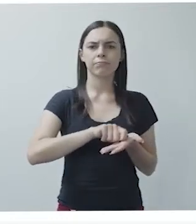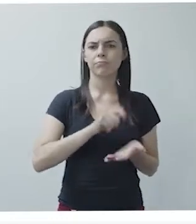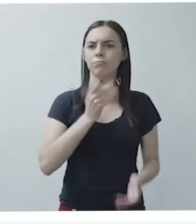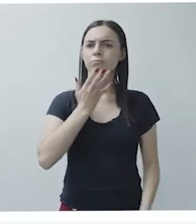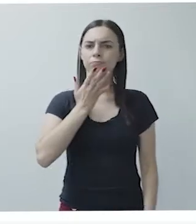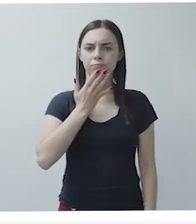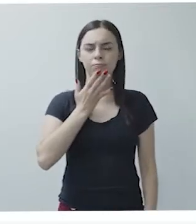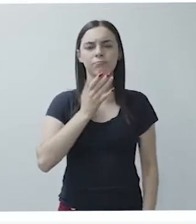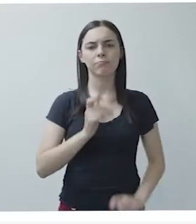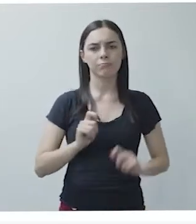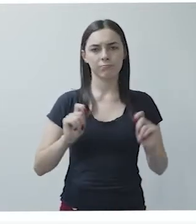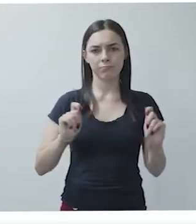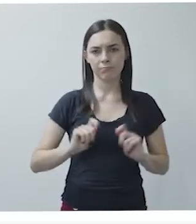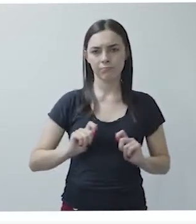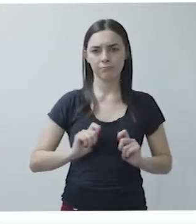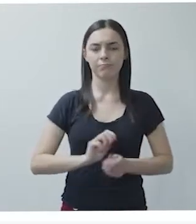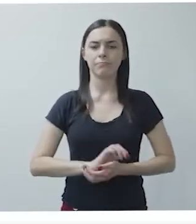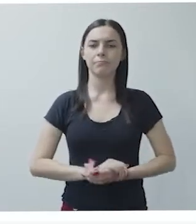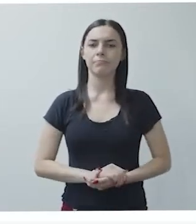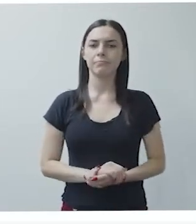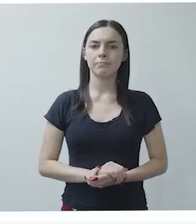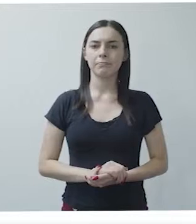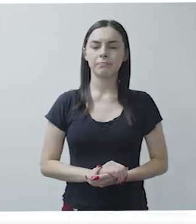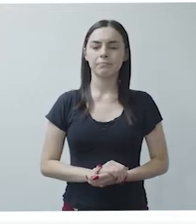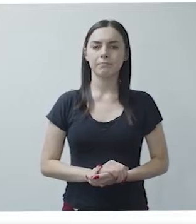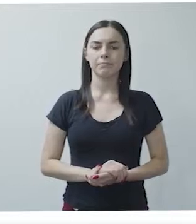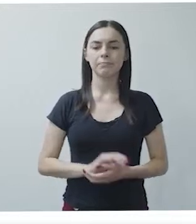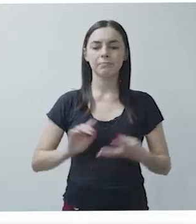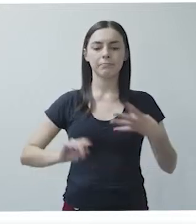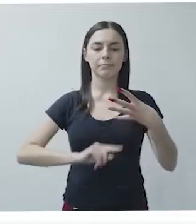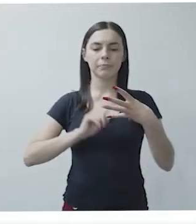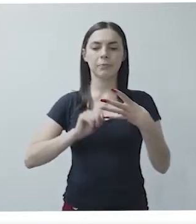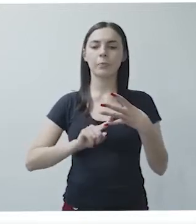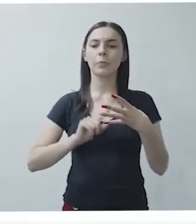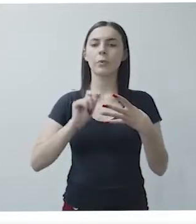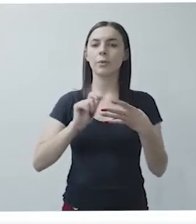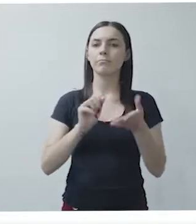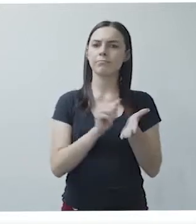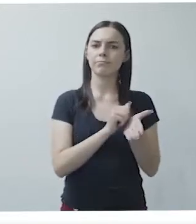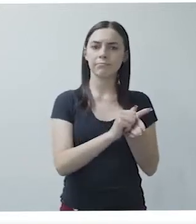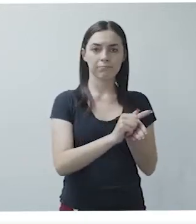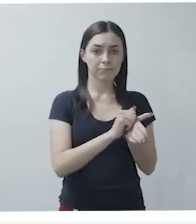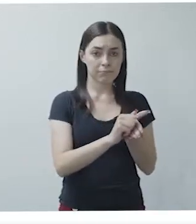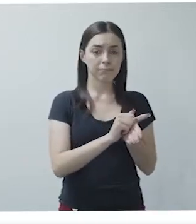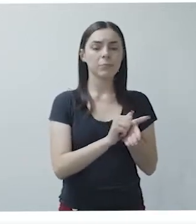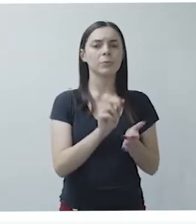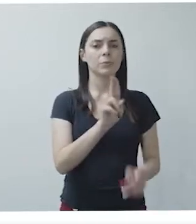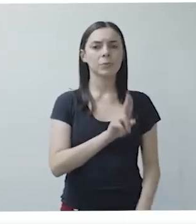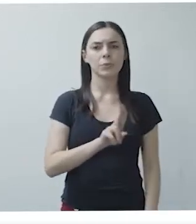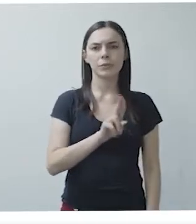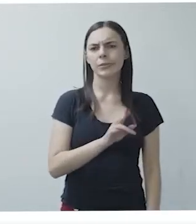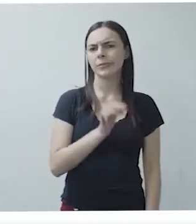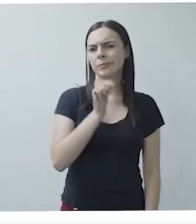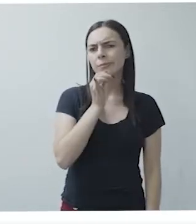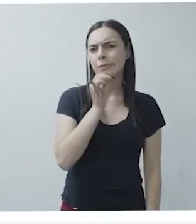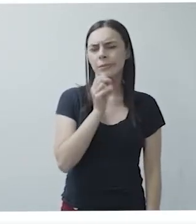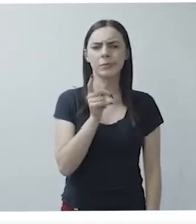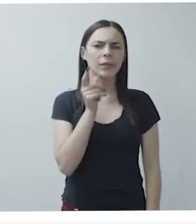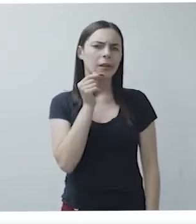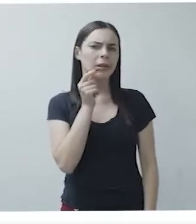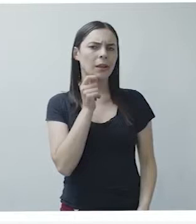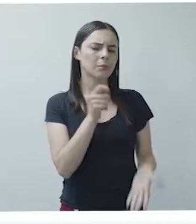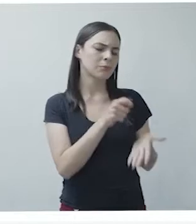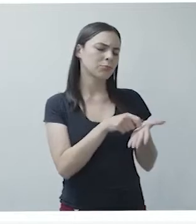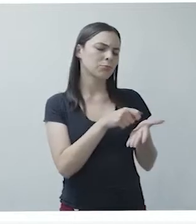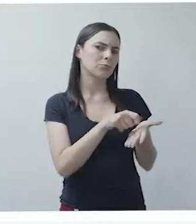com lápis colorido. Também utilizaremos uma borracha, tá? Se acaso você errar alguma